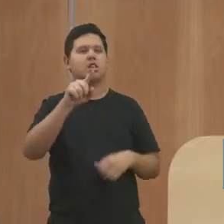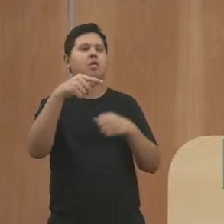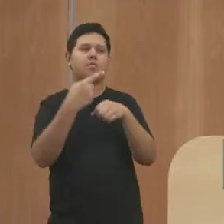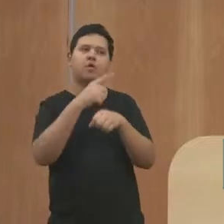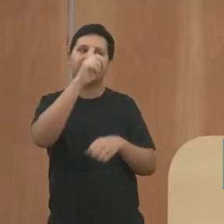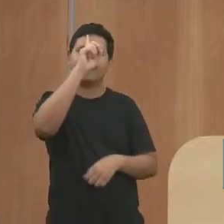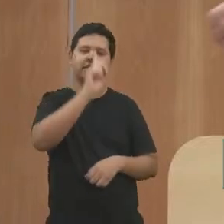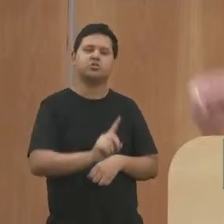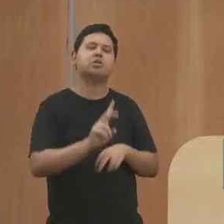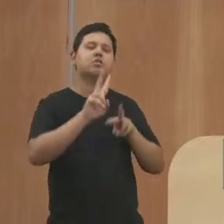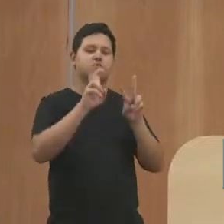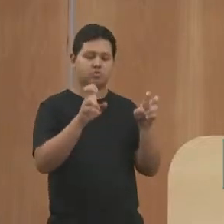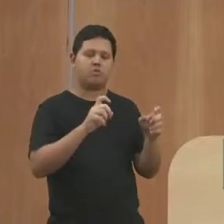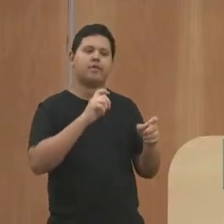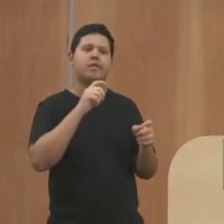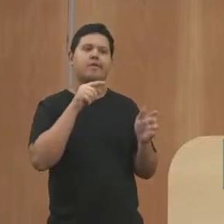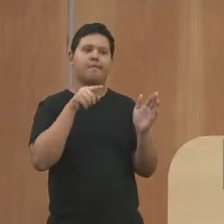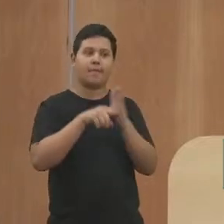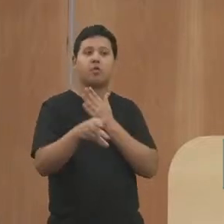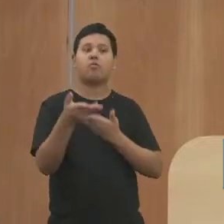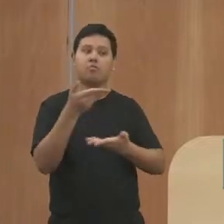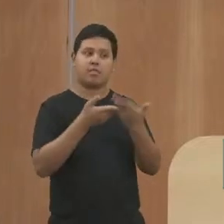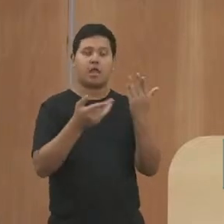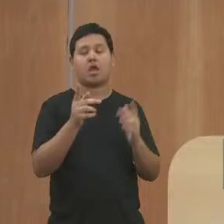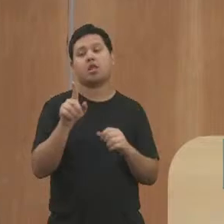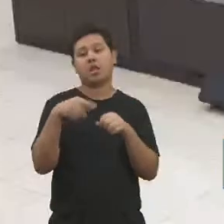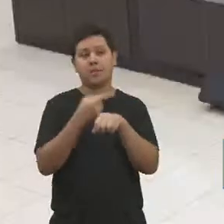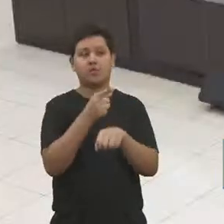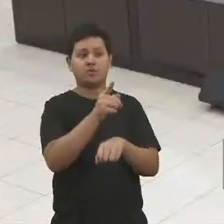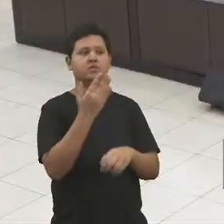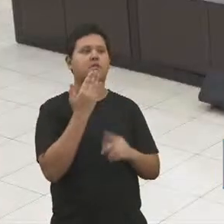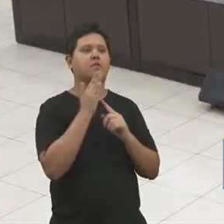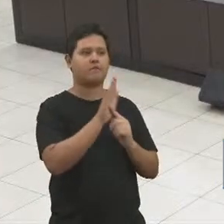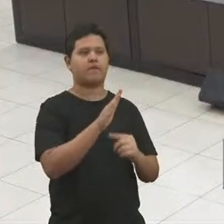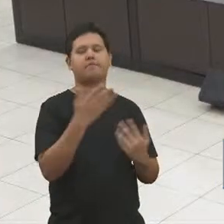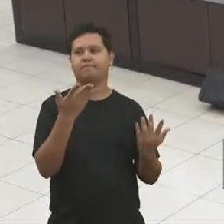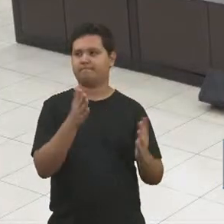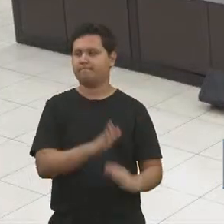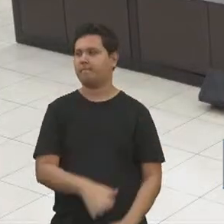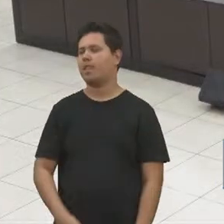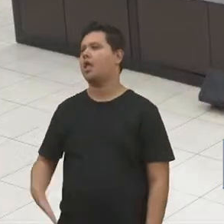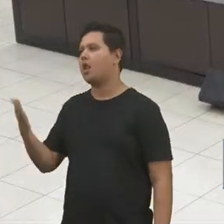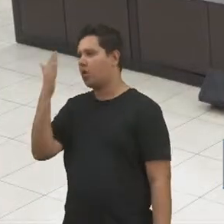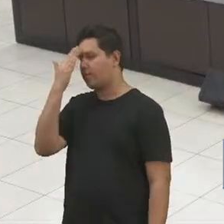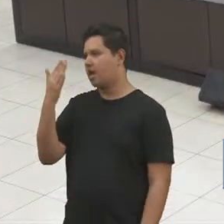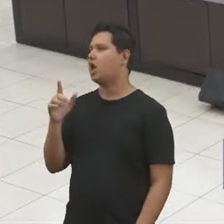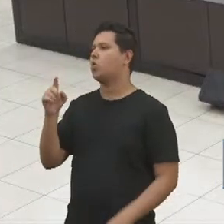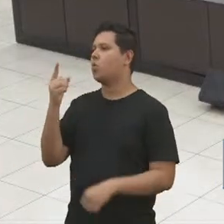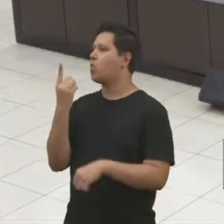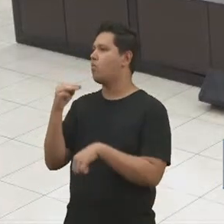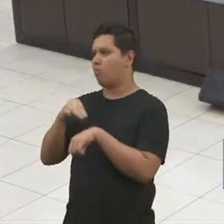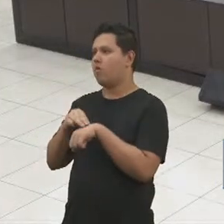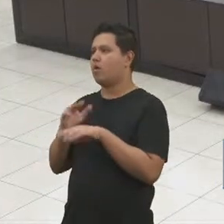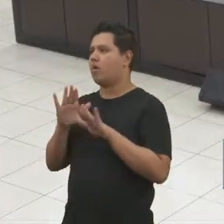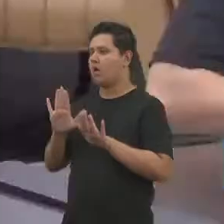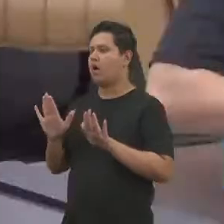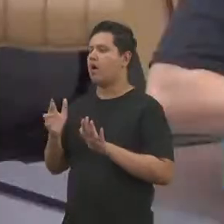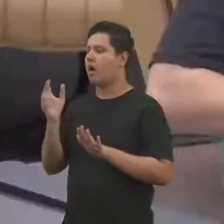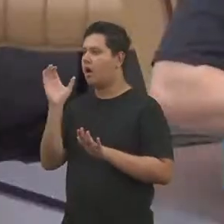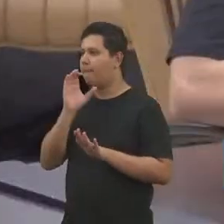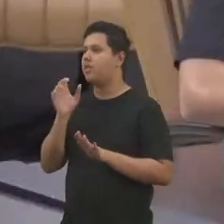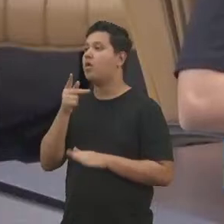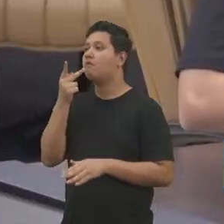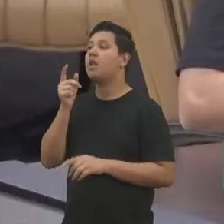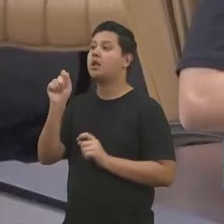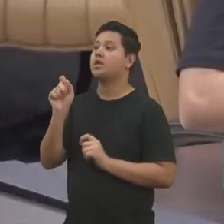e vocês serão apreciados com isso. Perfeito, obrigado, Guilherme. Usando meu último 1 minuto de gordura, eu quero dizer que